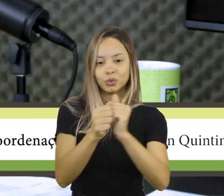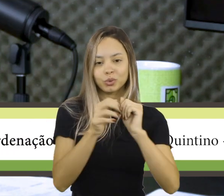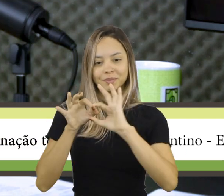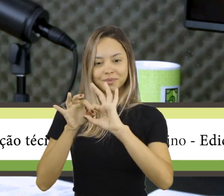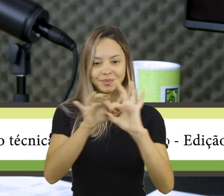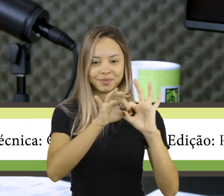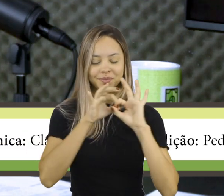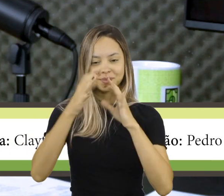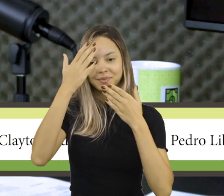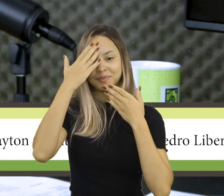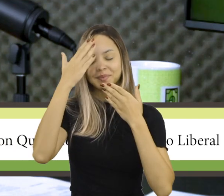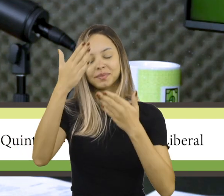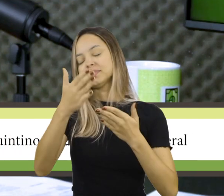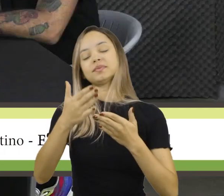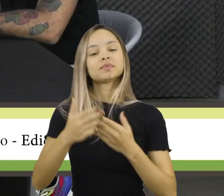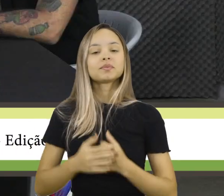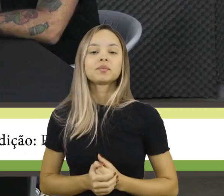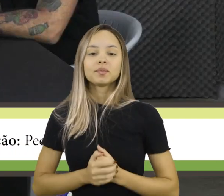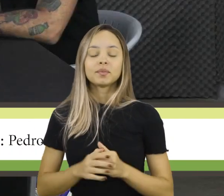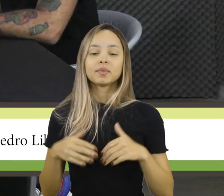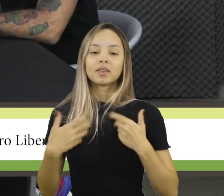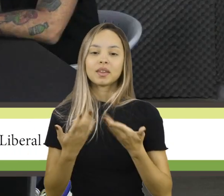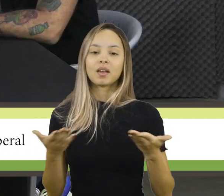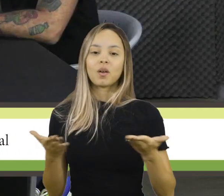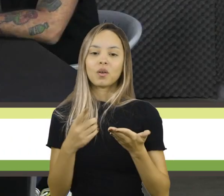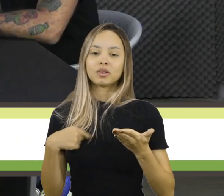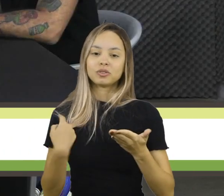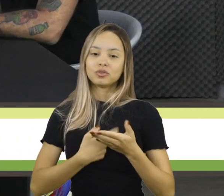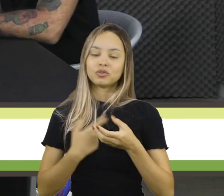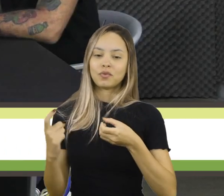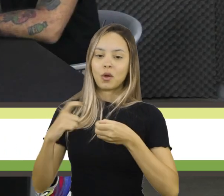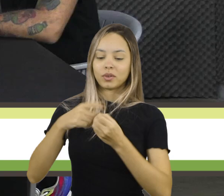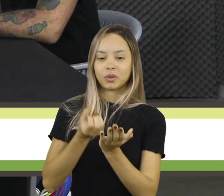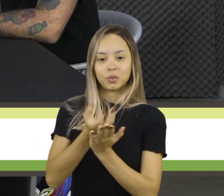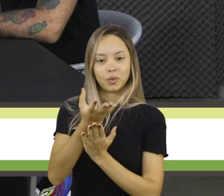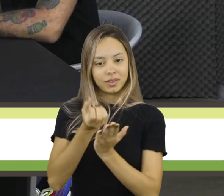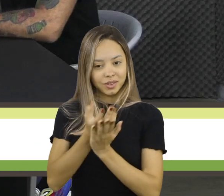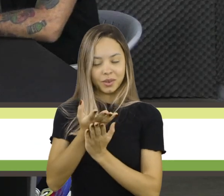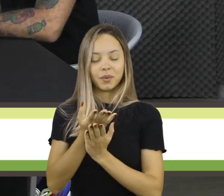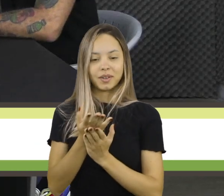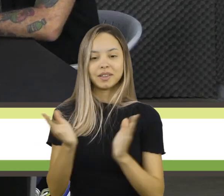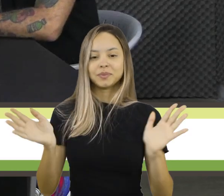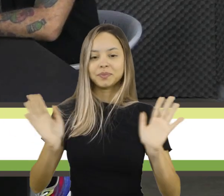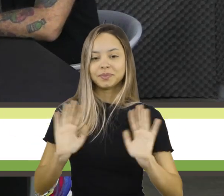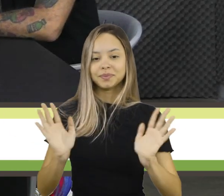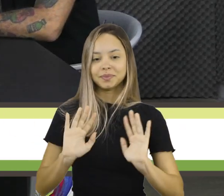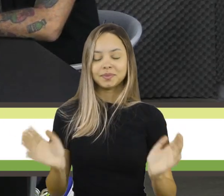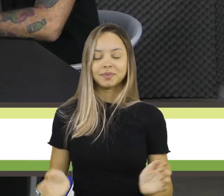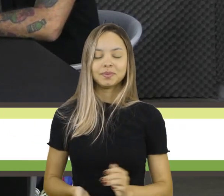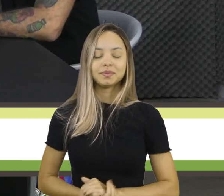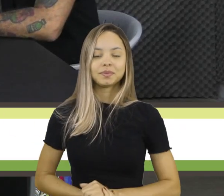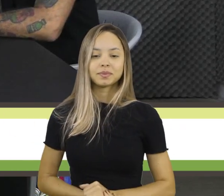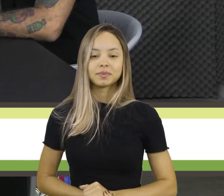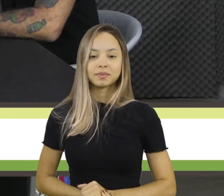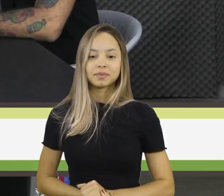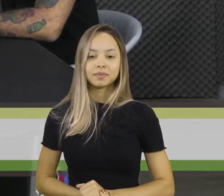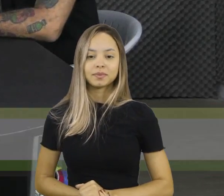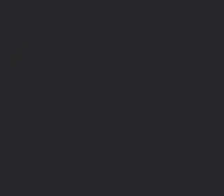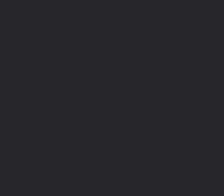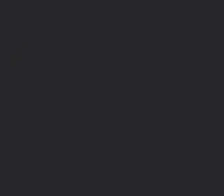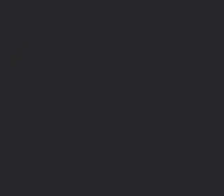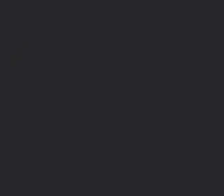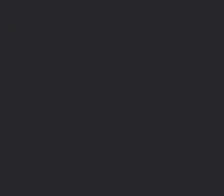as mãos muito Muito obrigado professora e a gente volta com educ dooc forte abraço para vocês